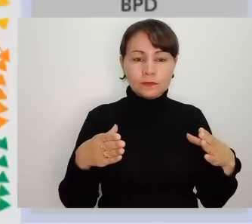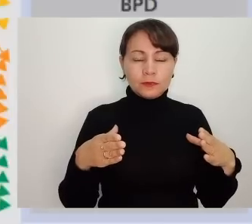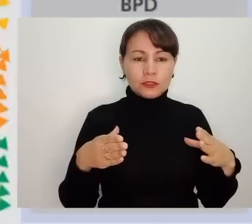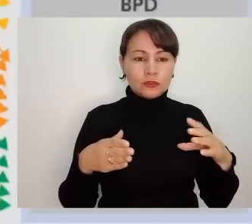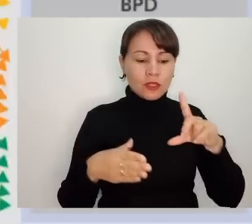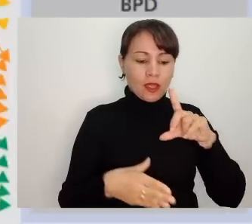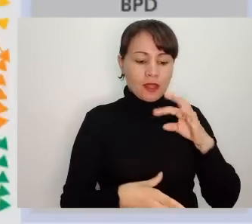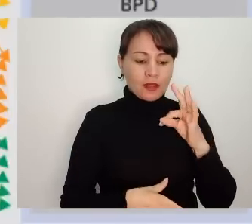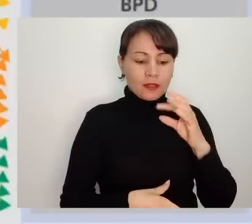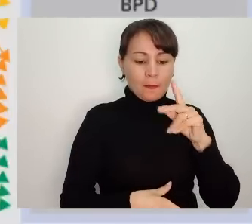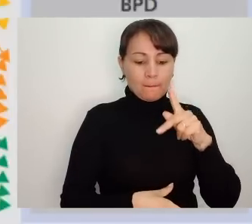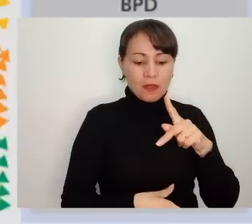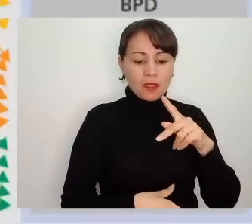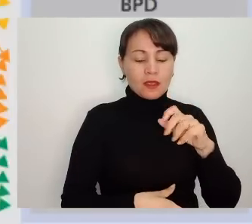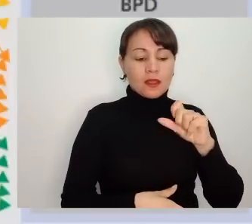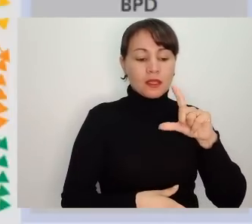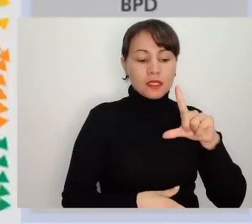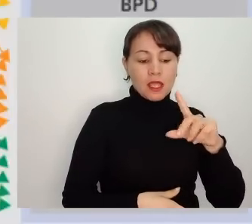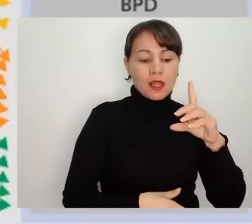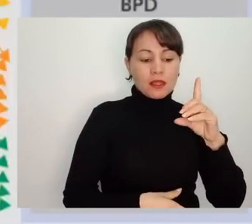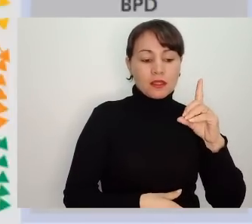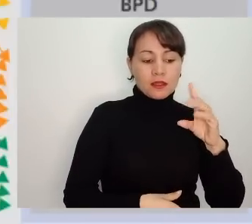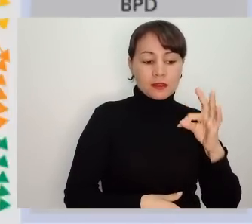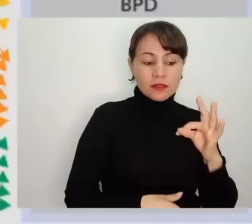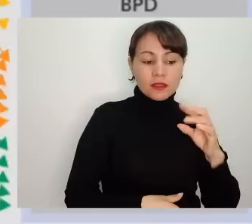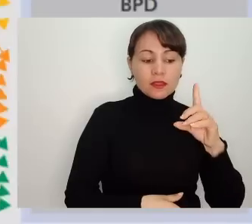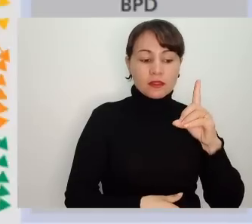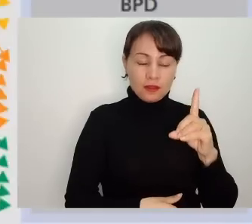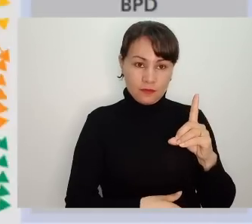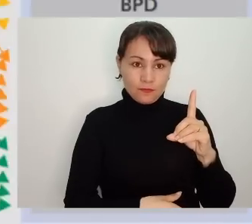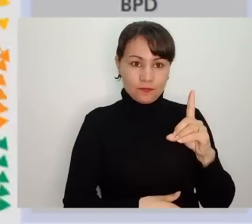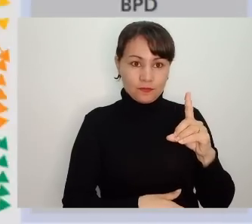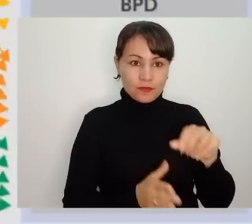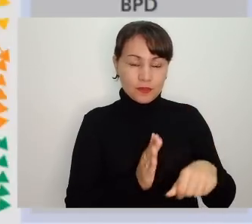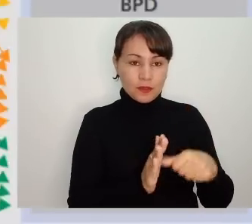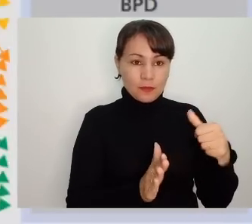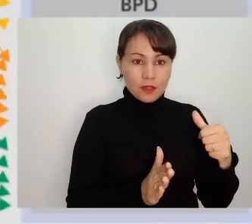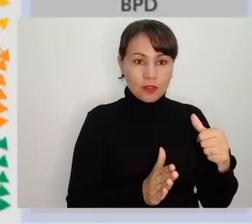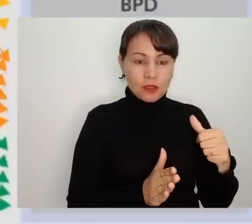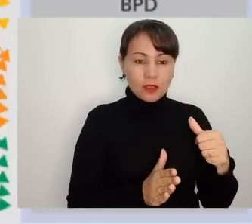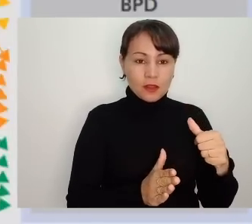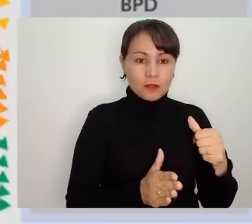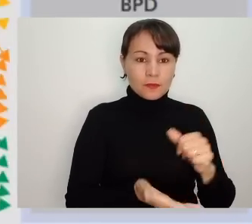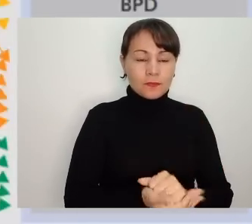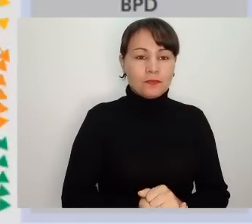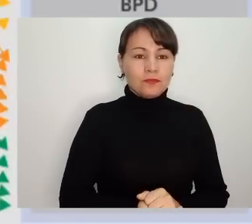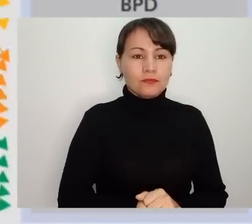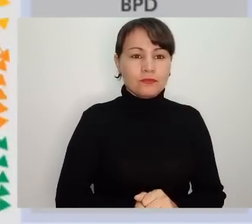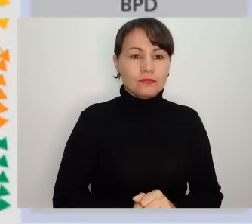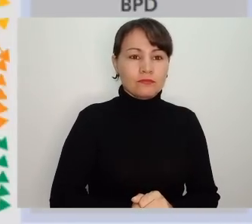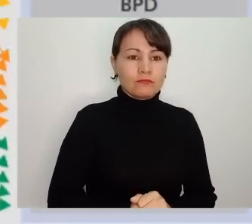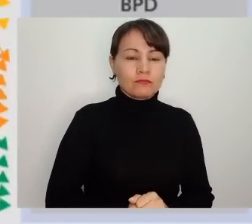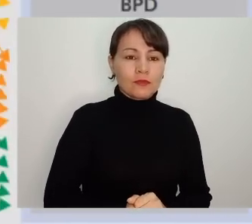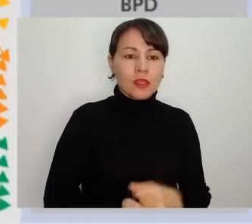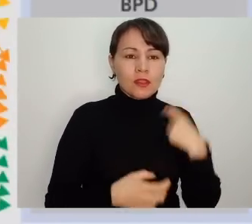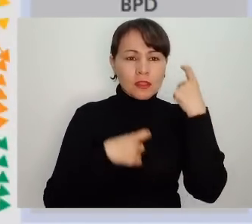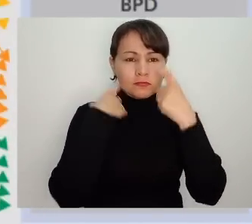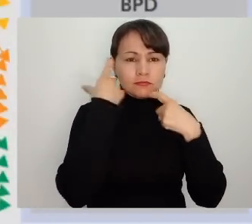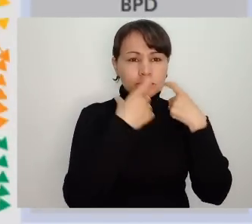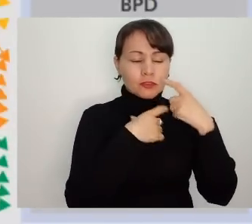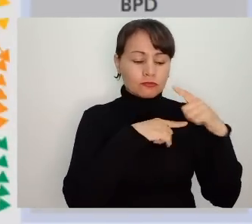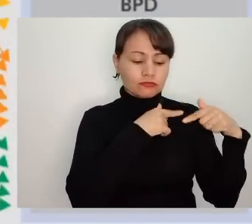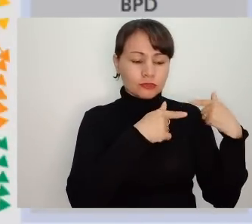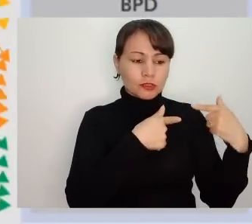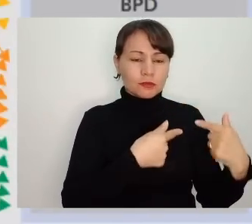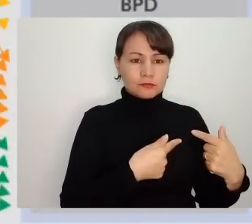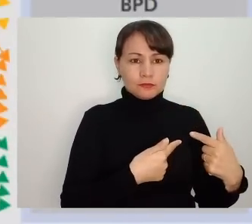aumento da LTP e da LTD. Melhora muito a nossa memória, através da